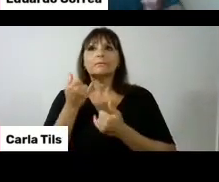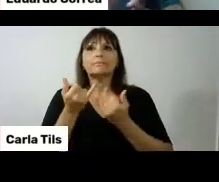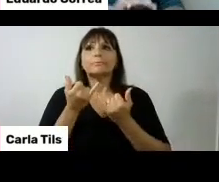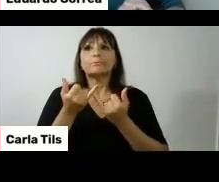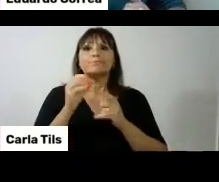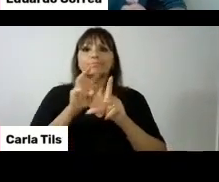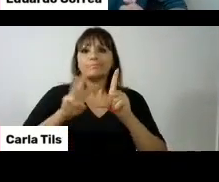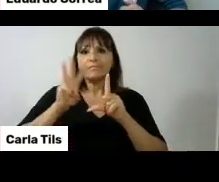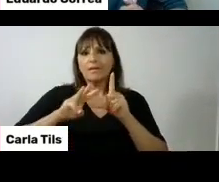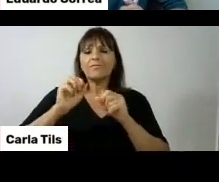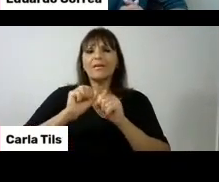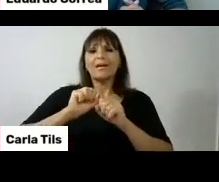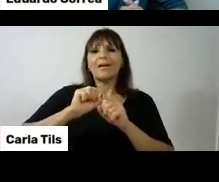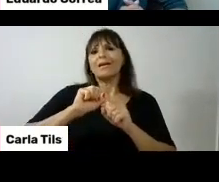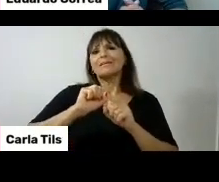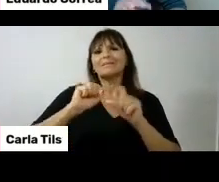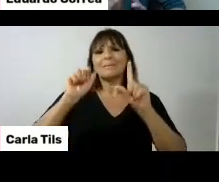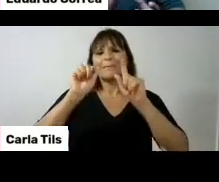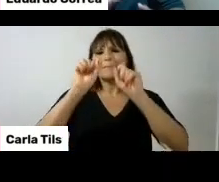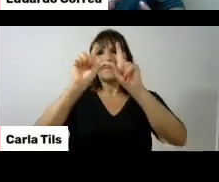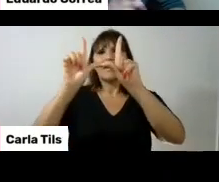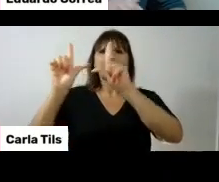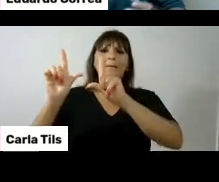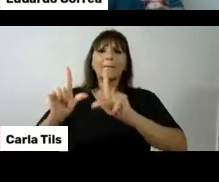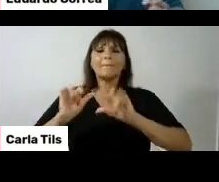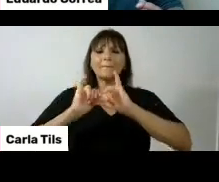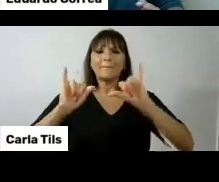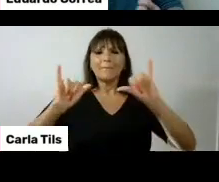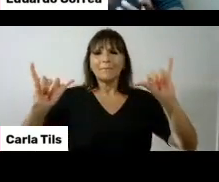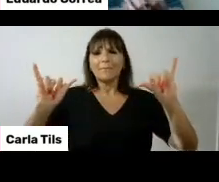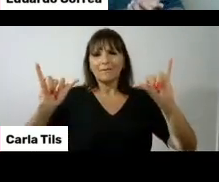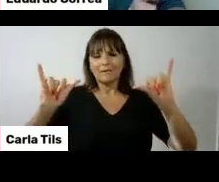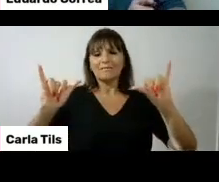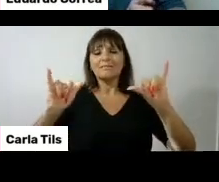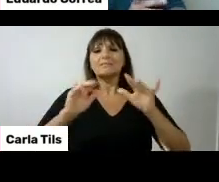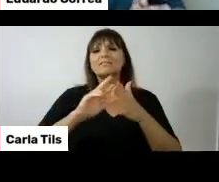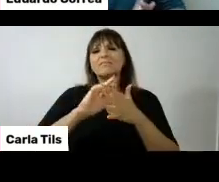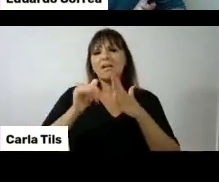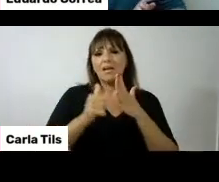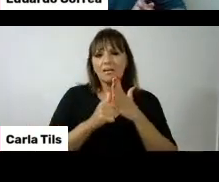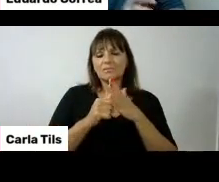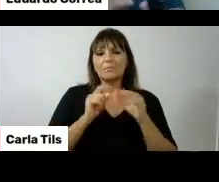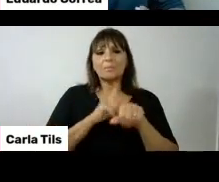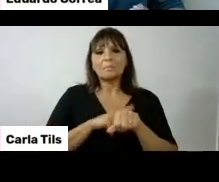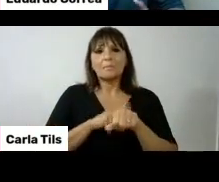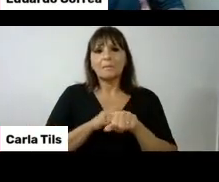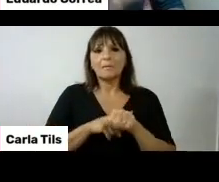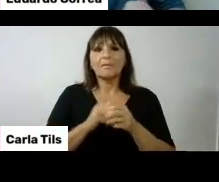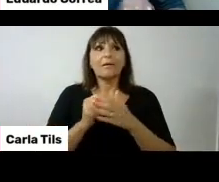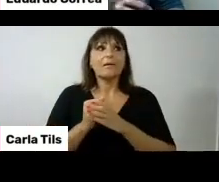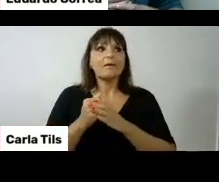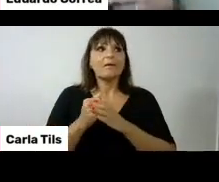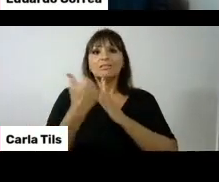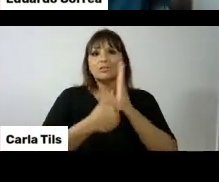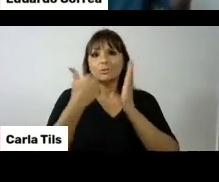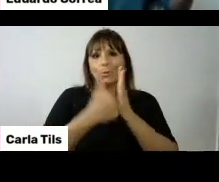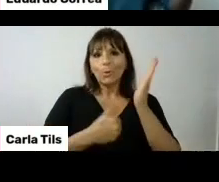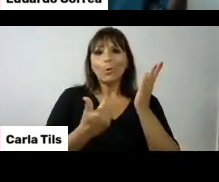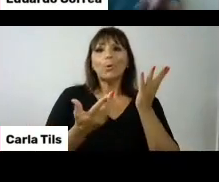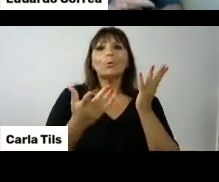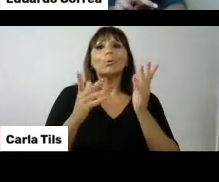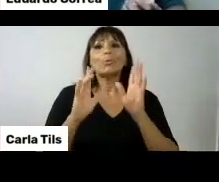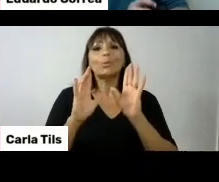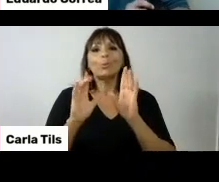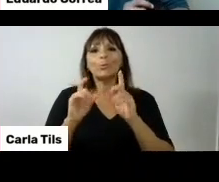pop-ups aparecendo em tela ao mesmo tempo. Você entrou no site e já aparece um pop-up de cupom de desconto, e você fechou aquele pop-up e já aparece